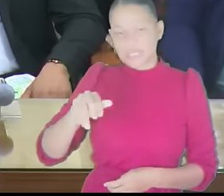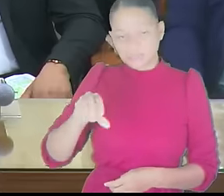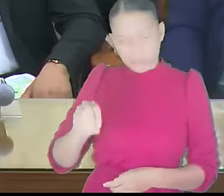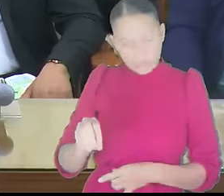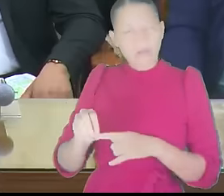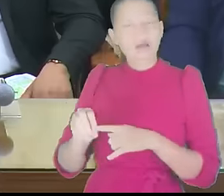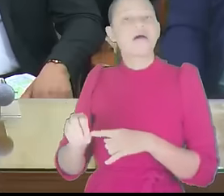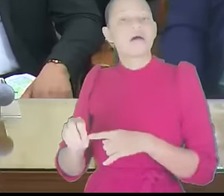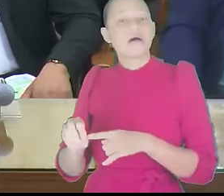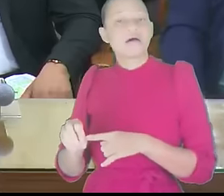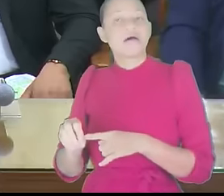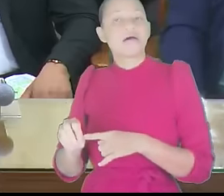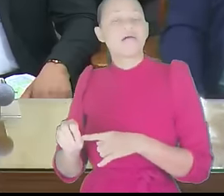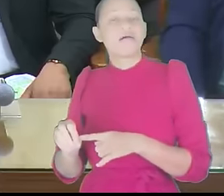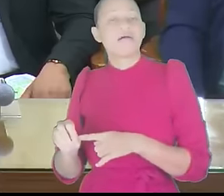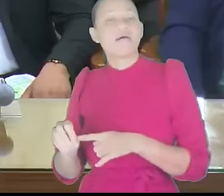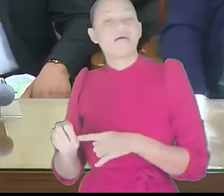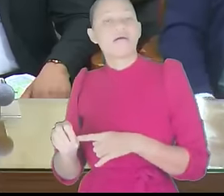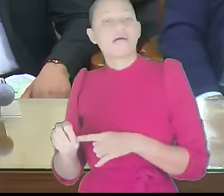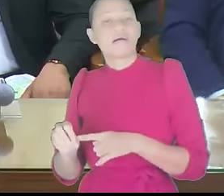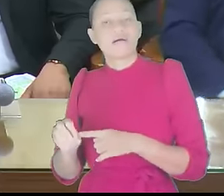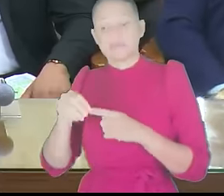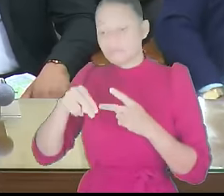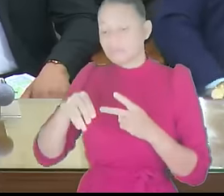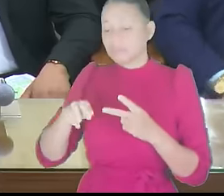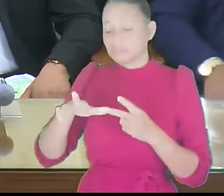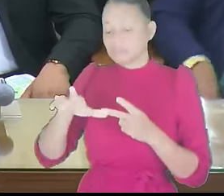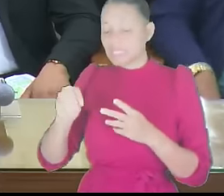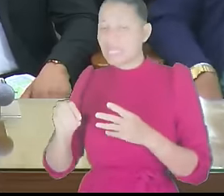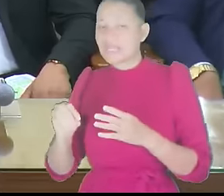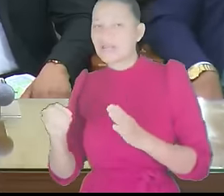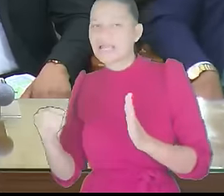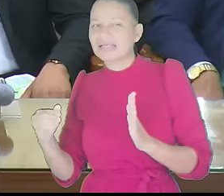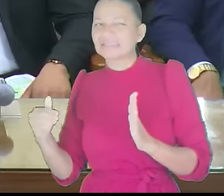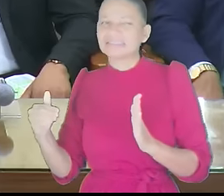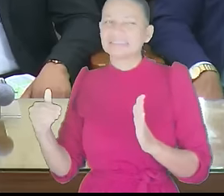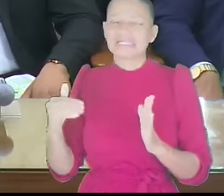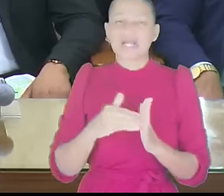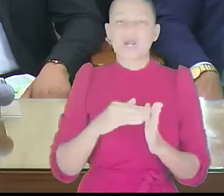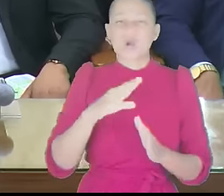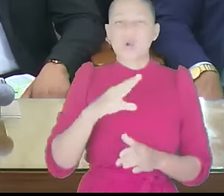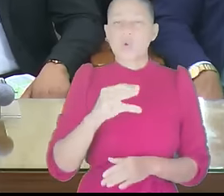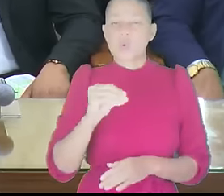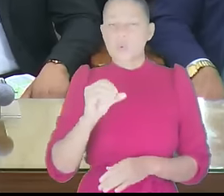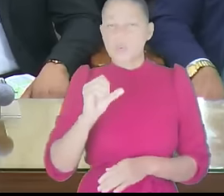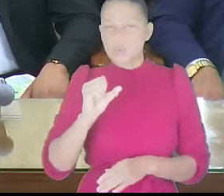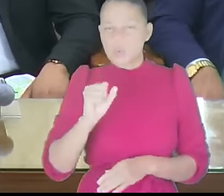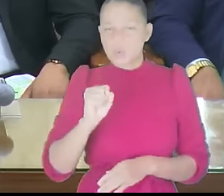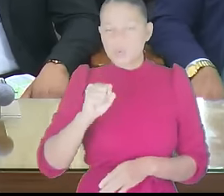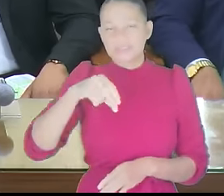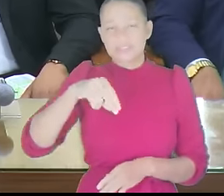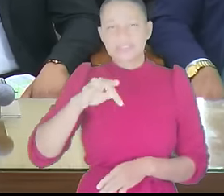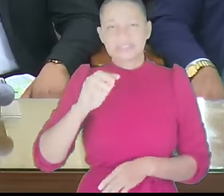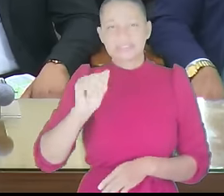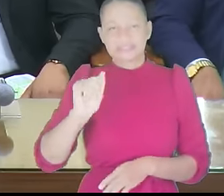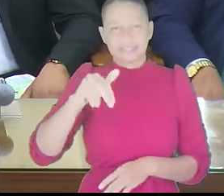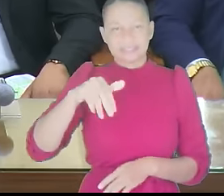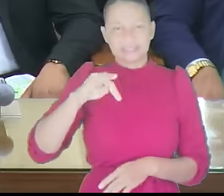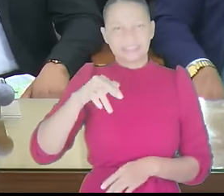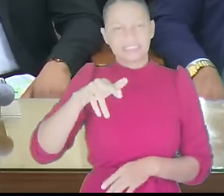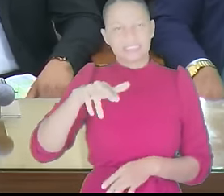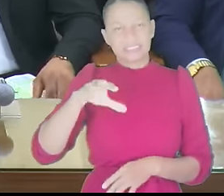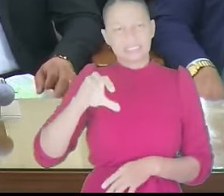De Domiciano... De Nero até Constantino, até antes de Constantino, Maxêncio, salvo melhor